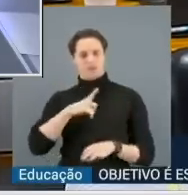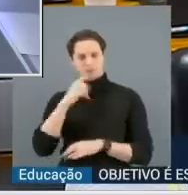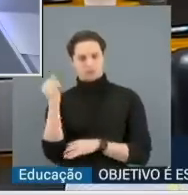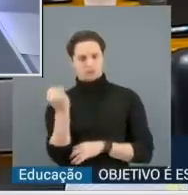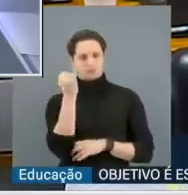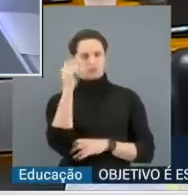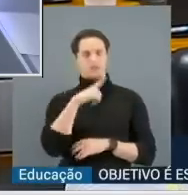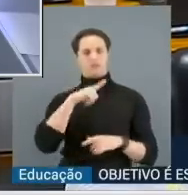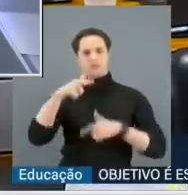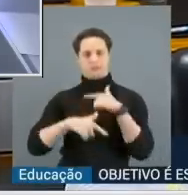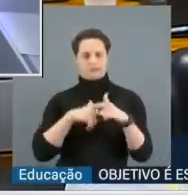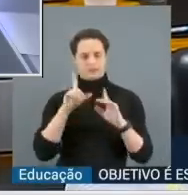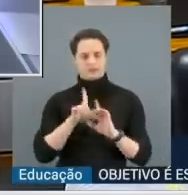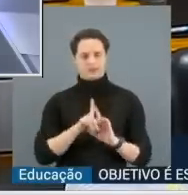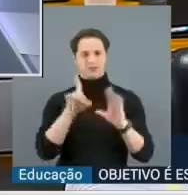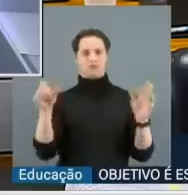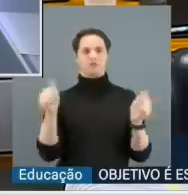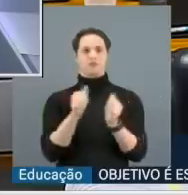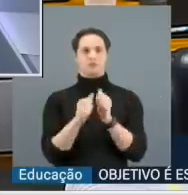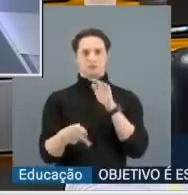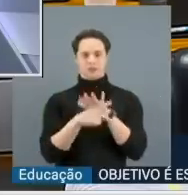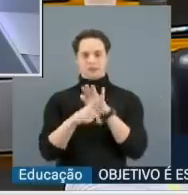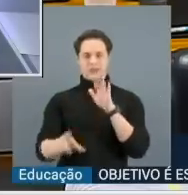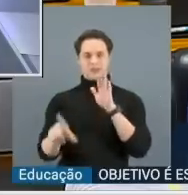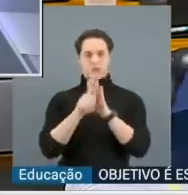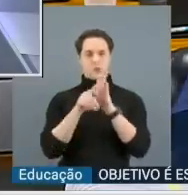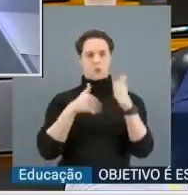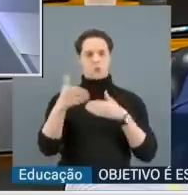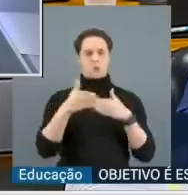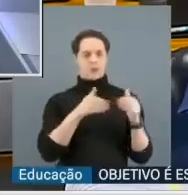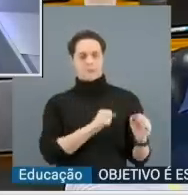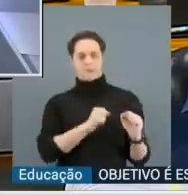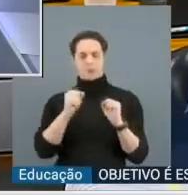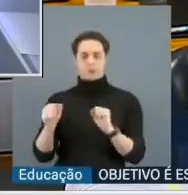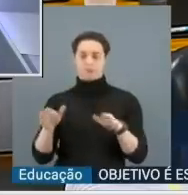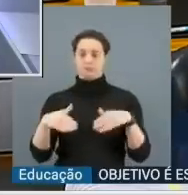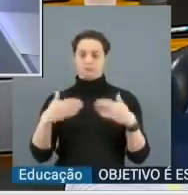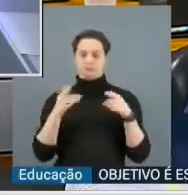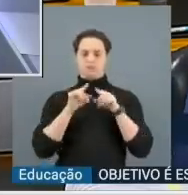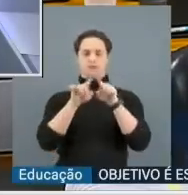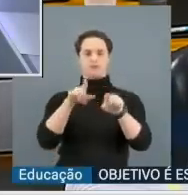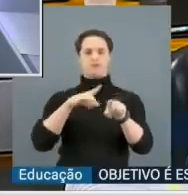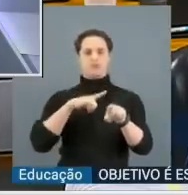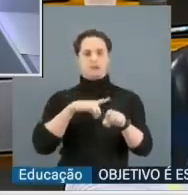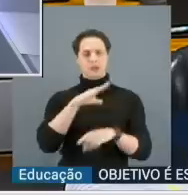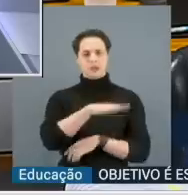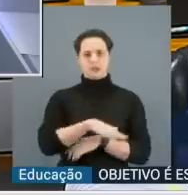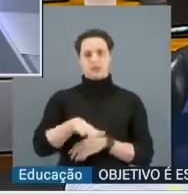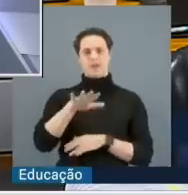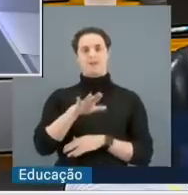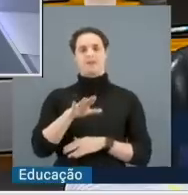único, inciso 1, da lei de abuso de autoridade. E o que mais me espanta, senhores,